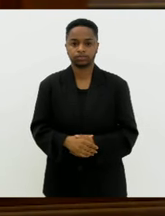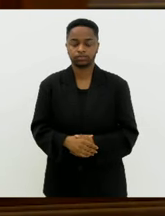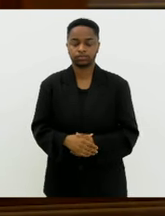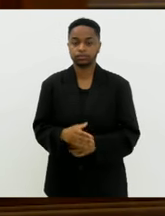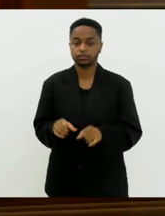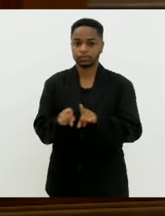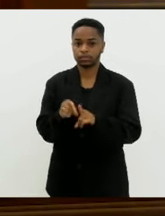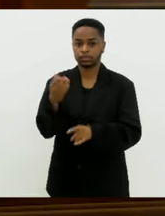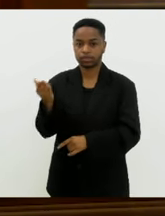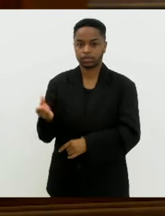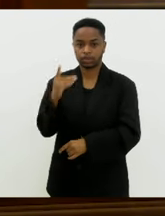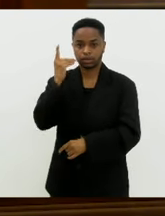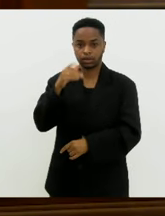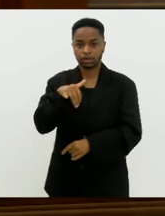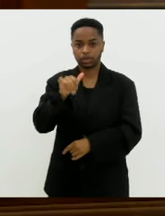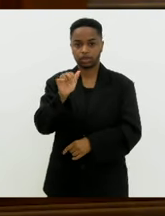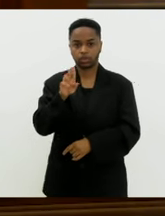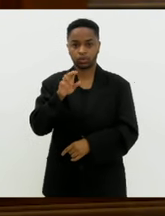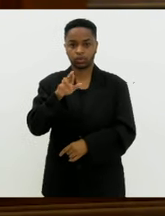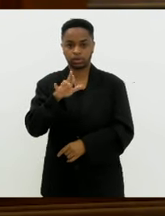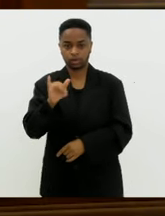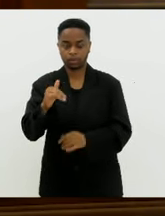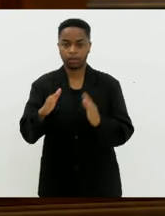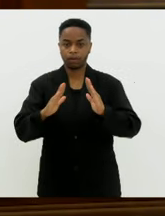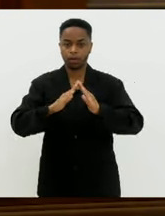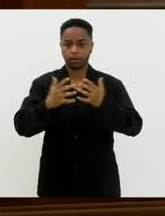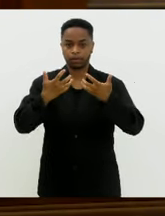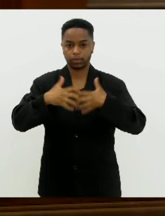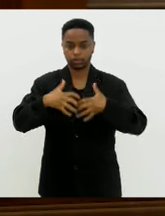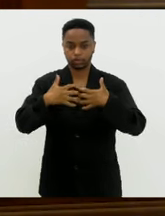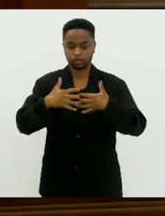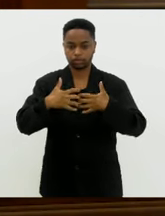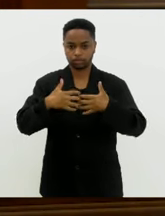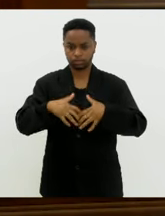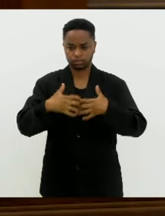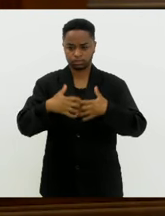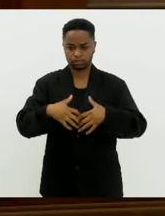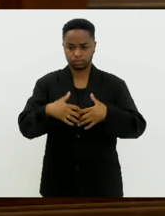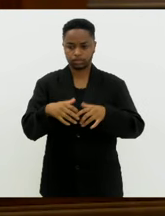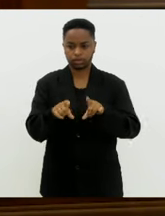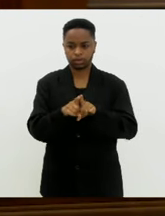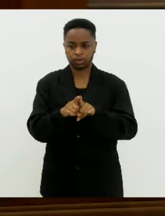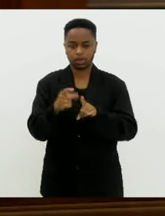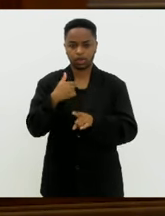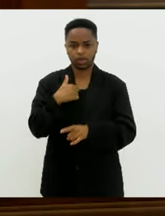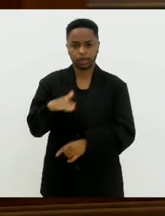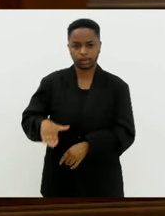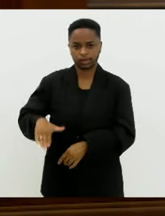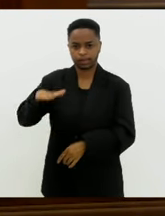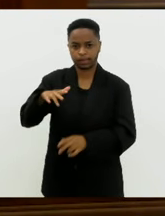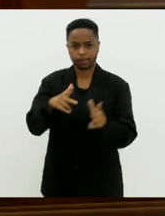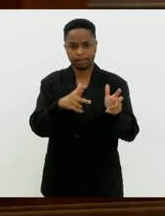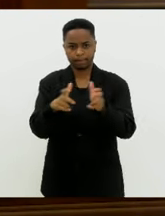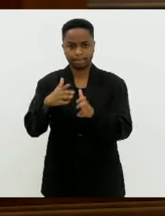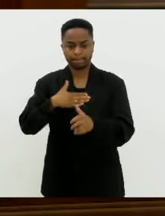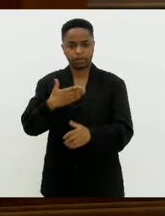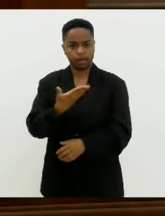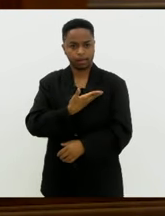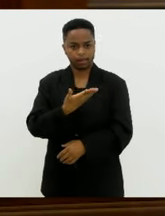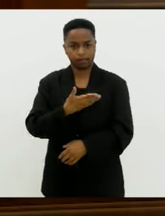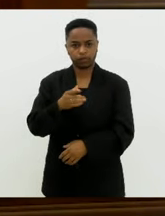que é do município de Petrópolis, e eu cresci vendo os meus amigos subirem a serra